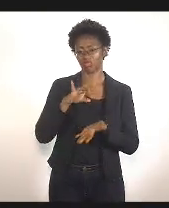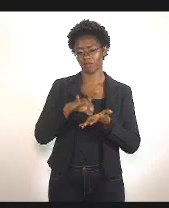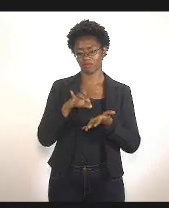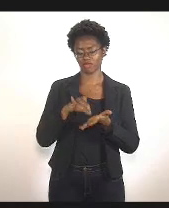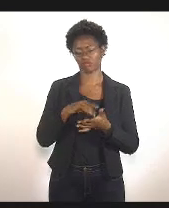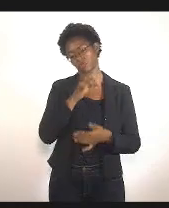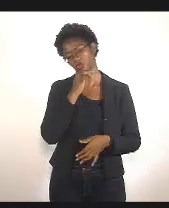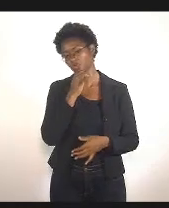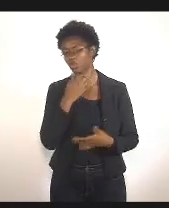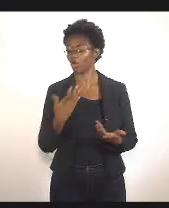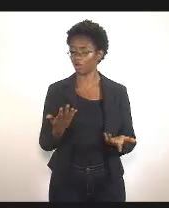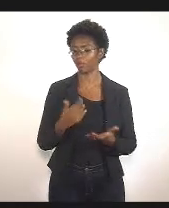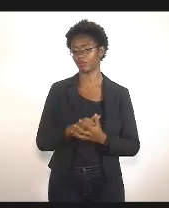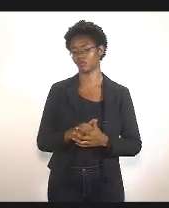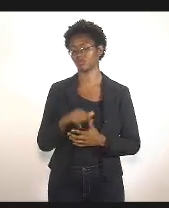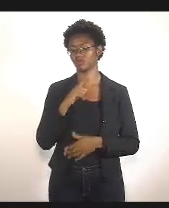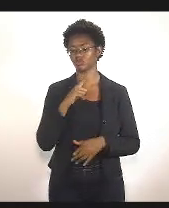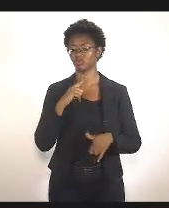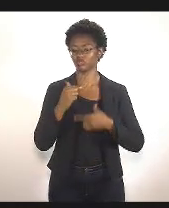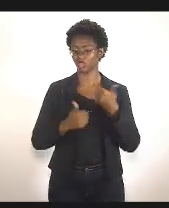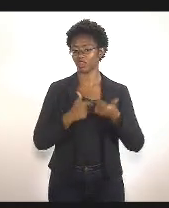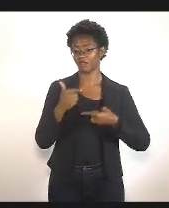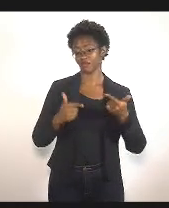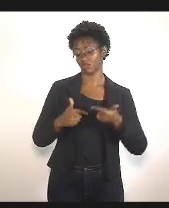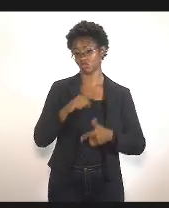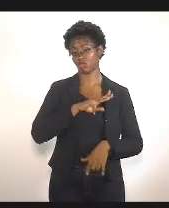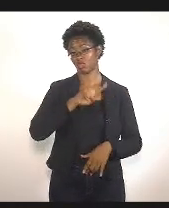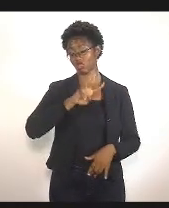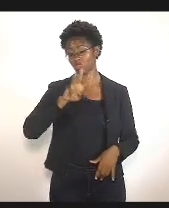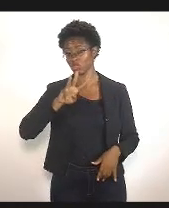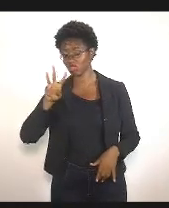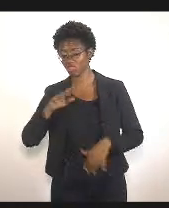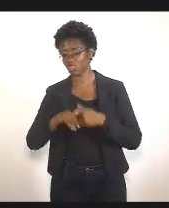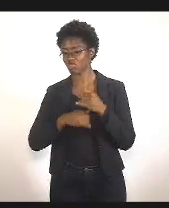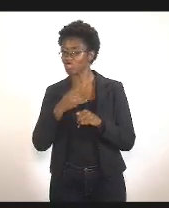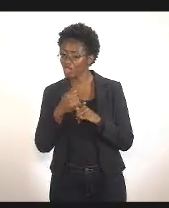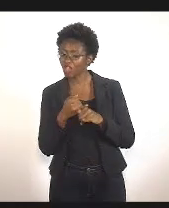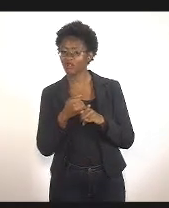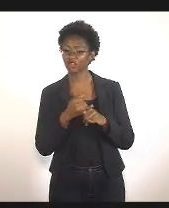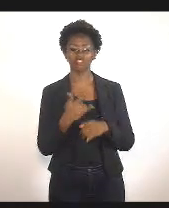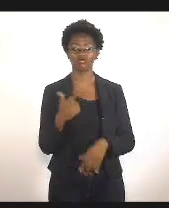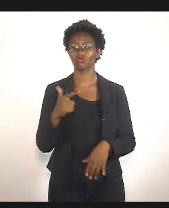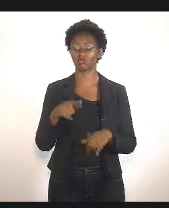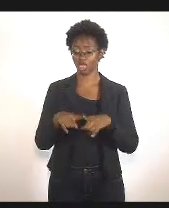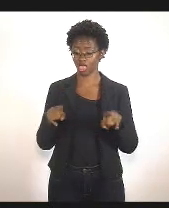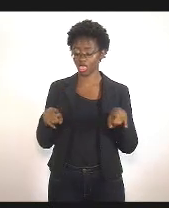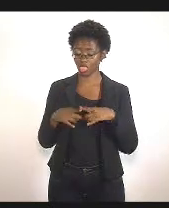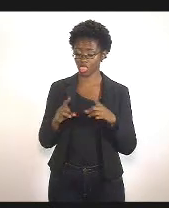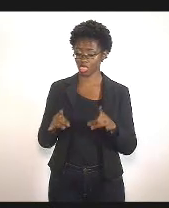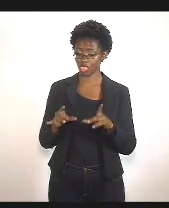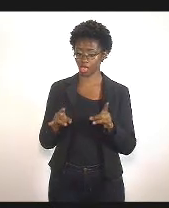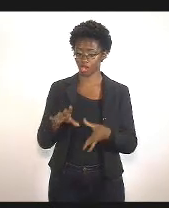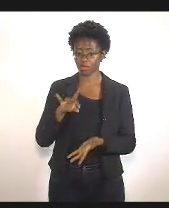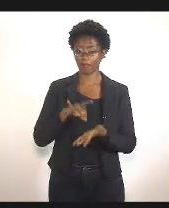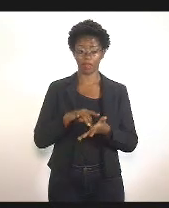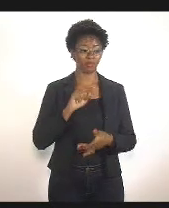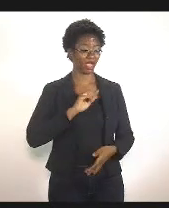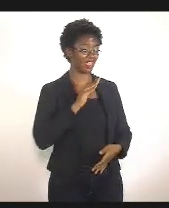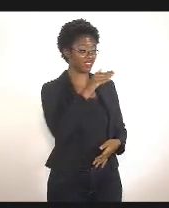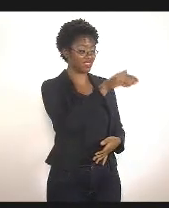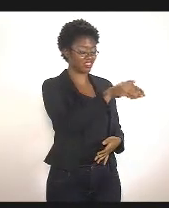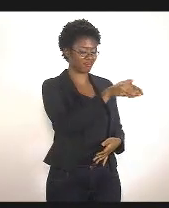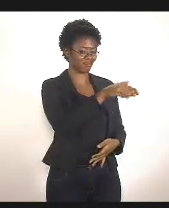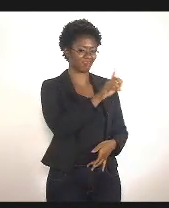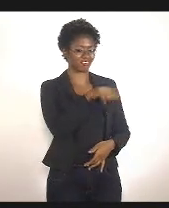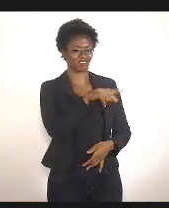Então, por exemplo, você pode ter um serviço online em que você não tem uma loja física para o consumidor cancelar por lá. No